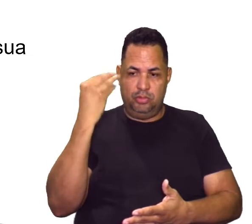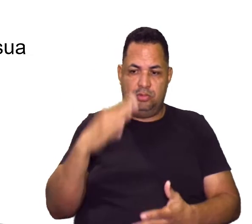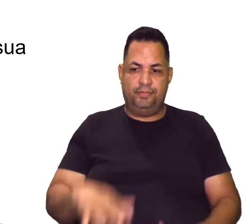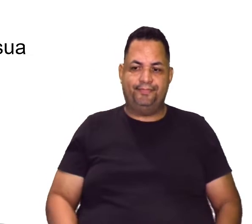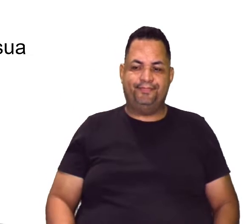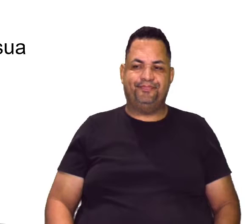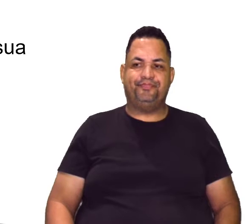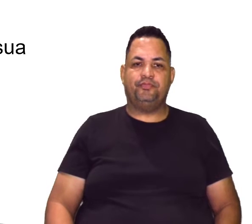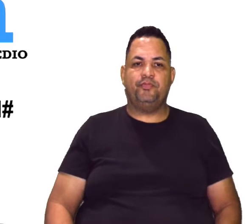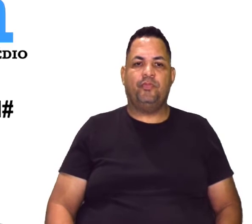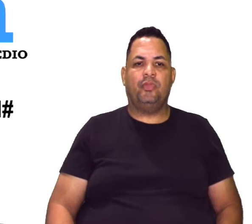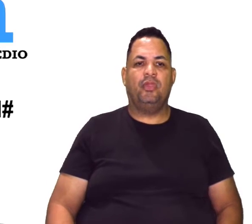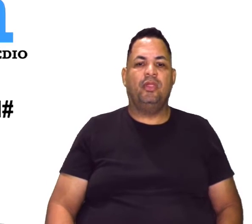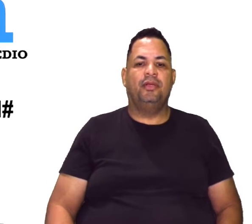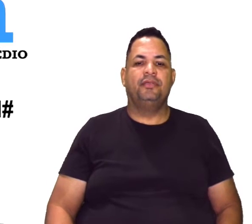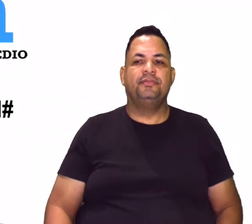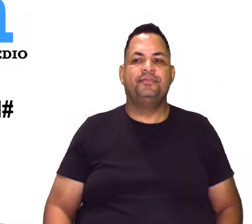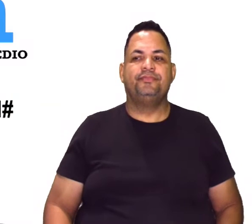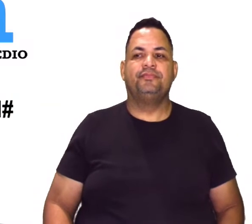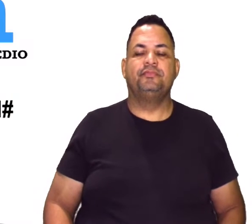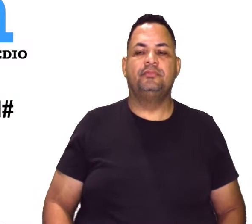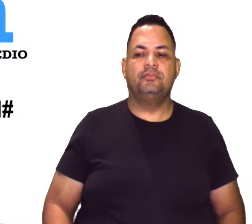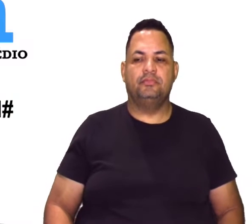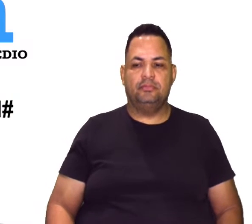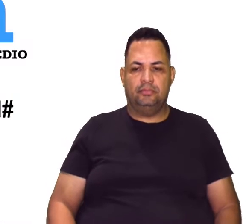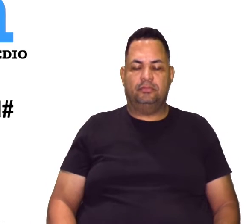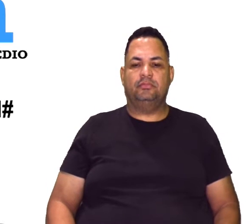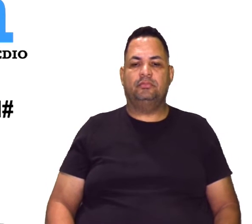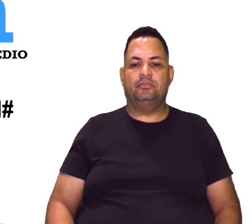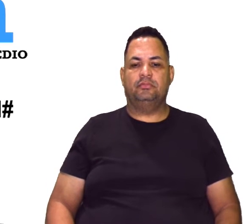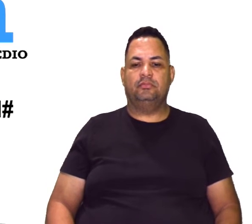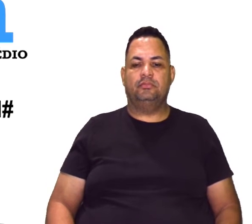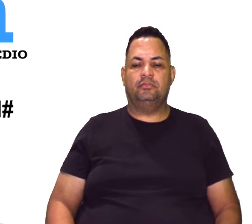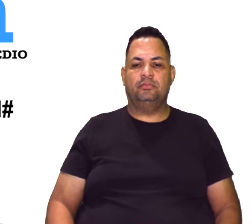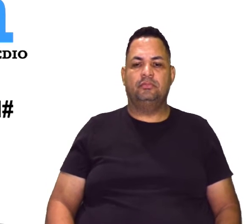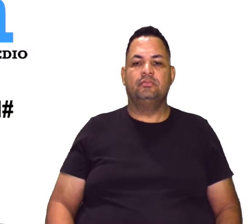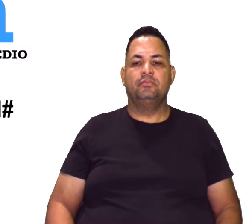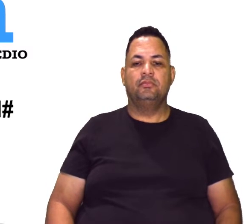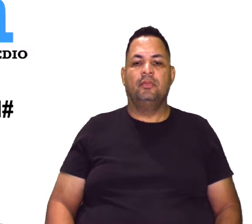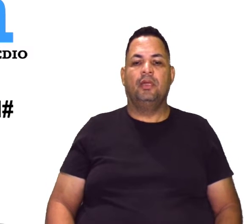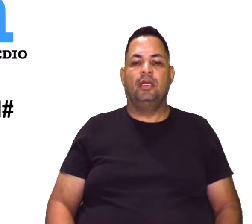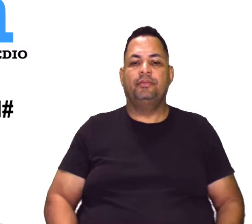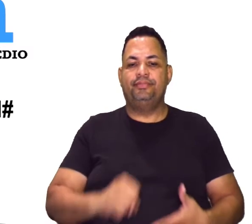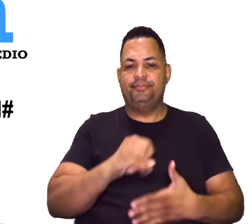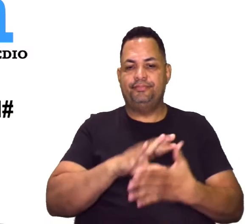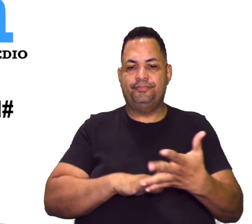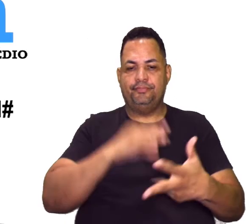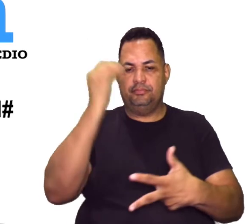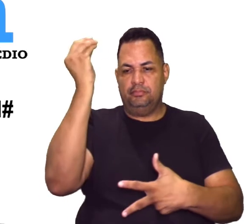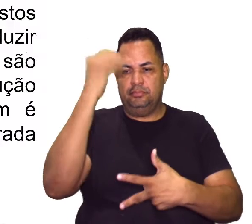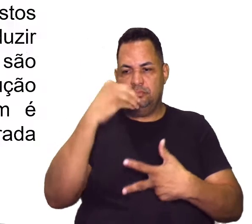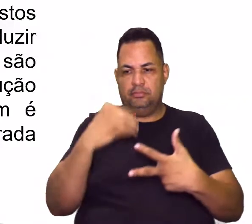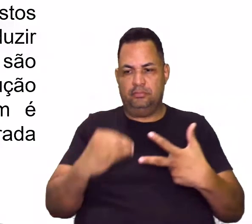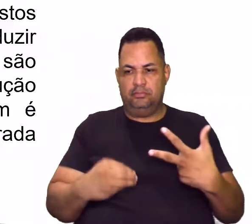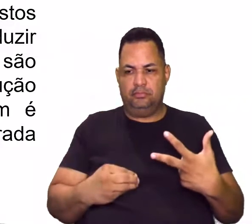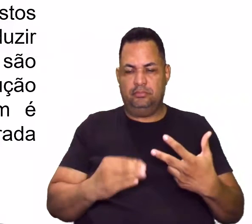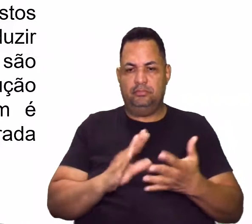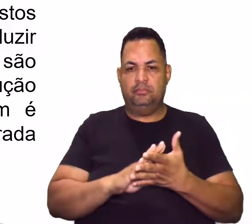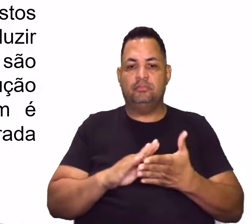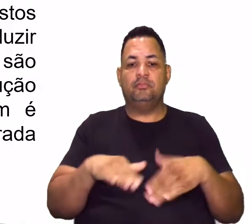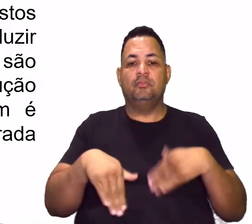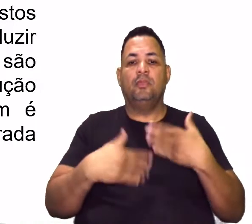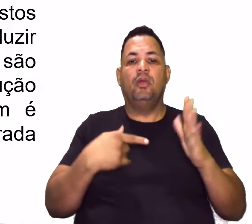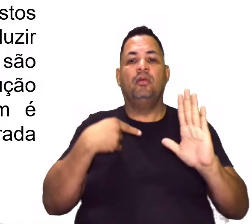né? E, partindo agora para se liga no Enem, o